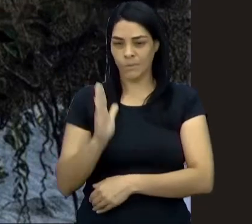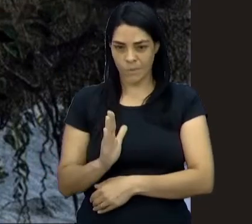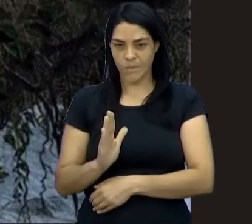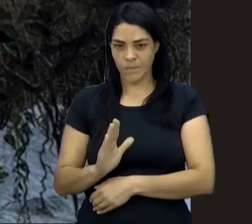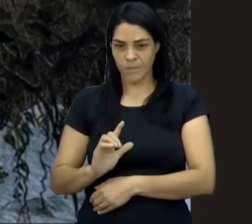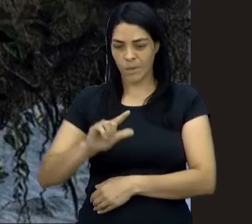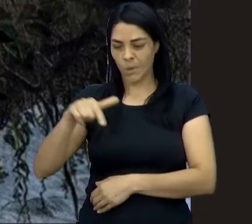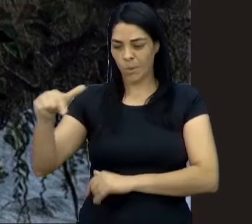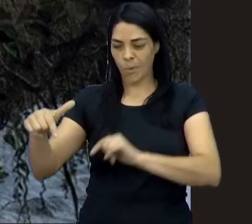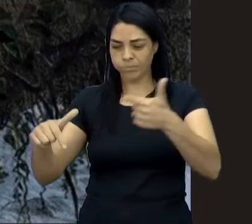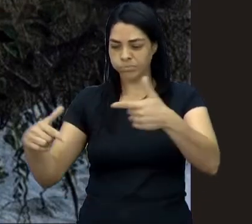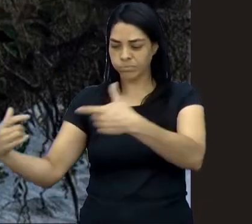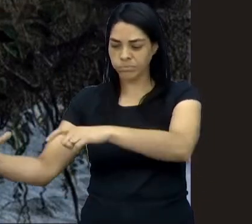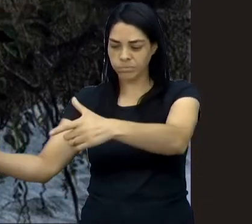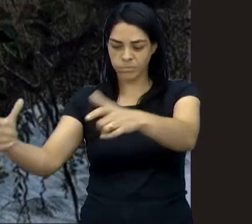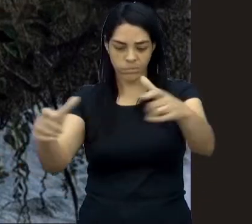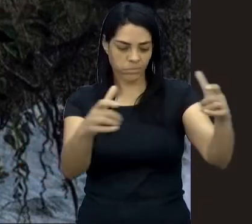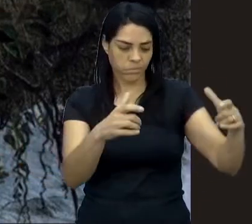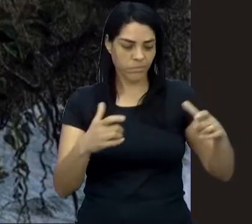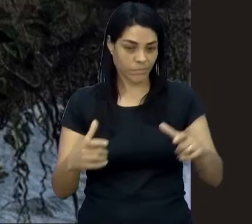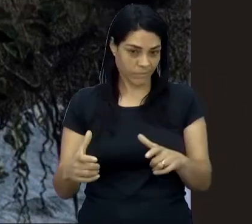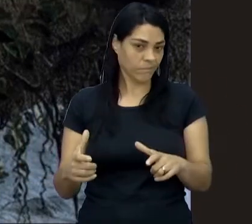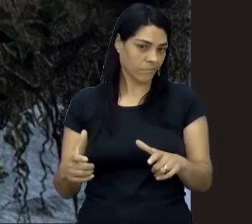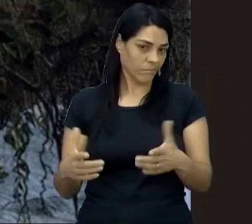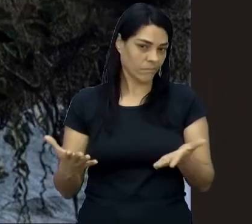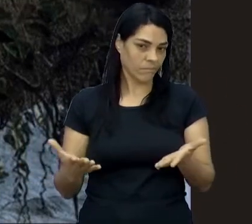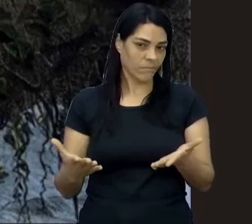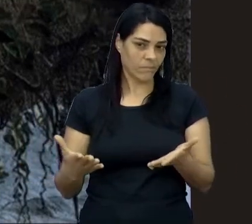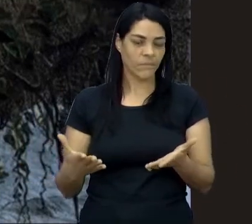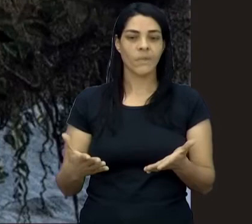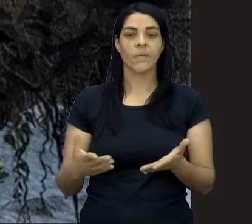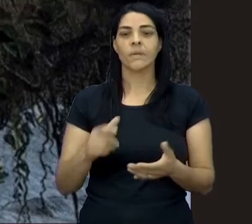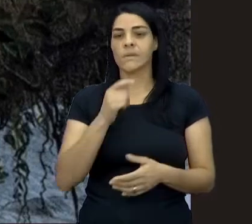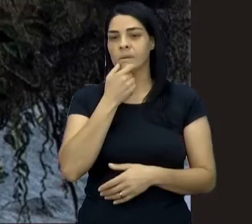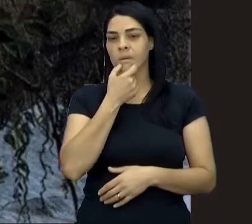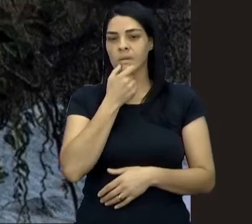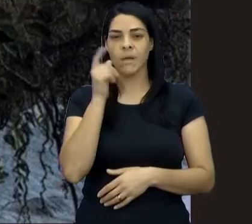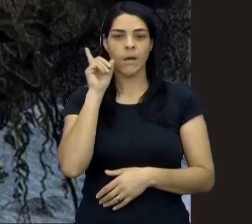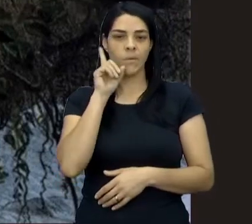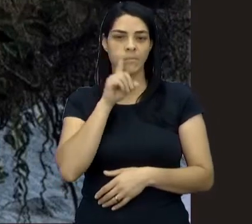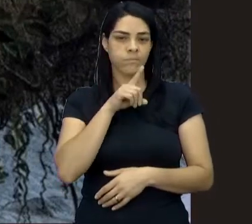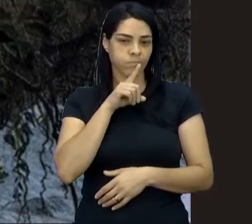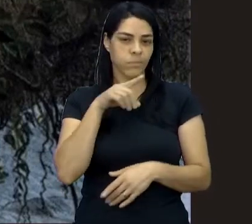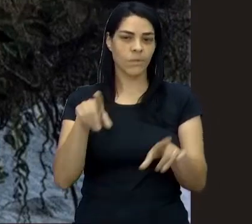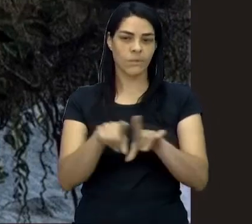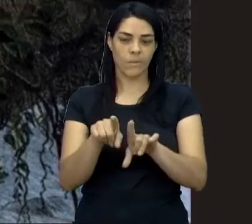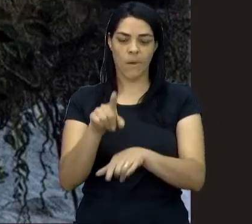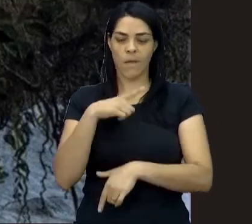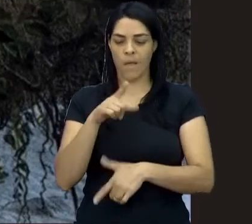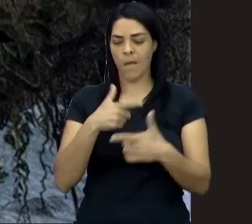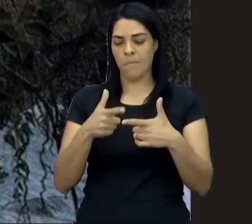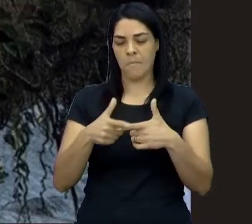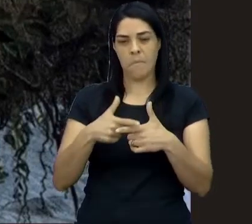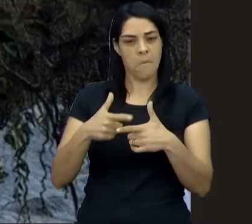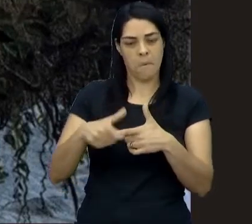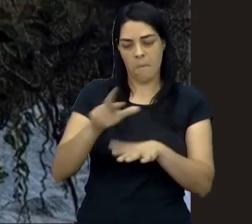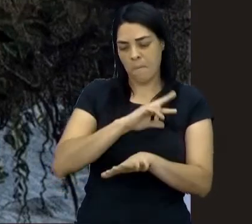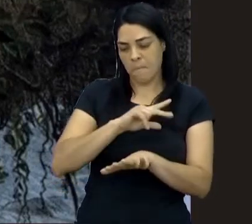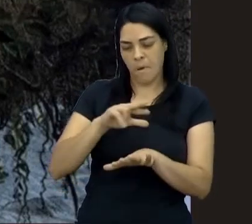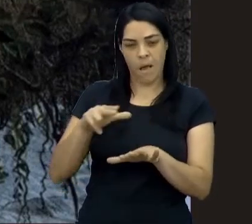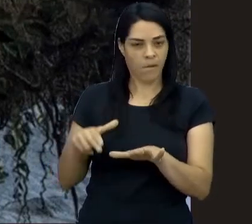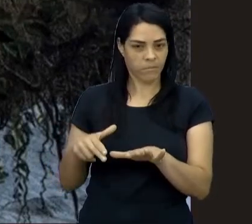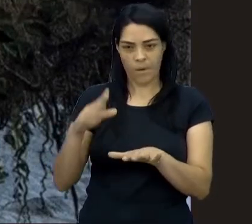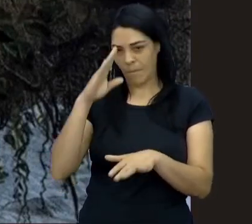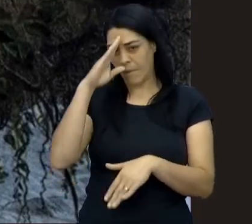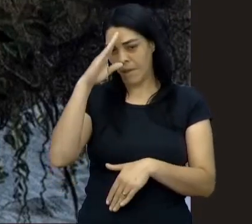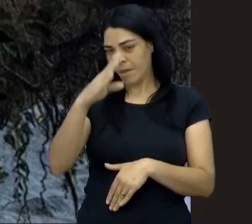isso também acontece né a gente pode citar aí rapidamente Estados Unidos que também tem muitos e muitos problemas étnicos lá né Principalmente